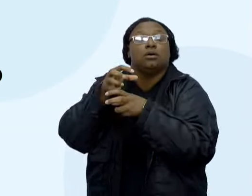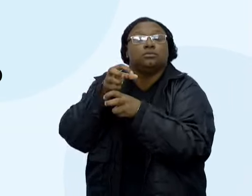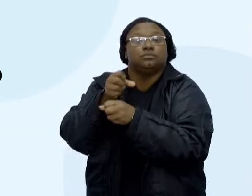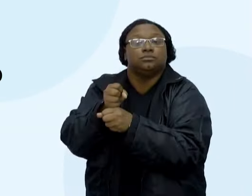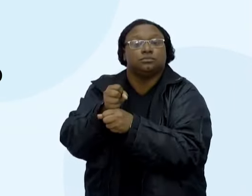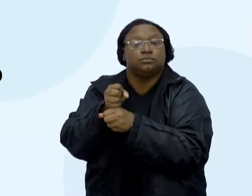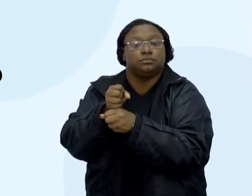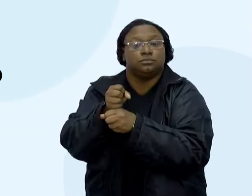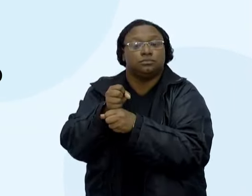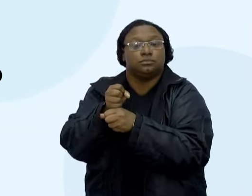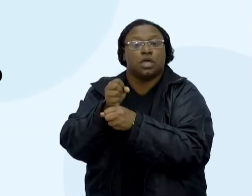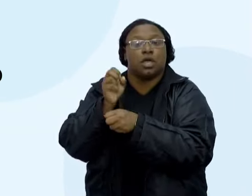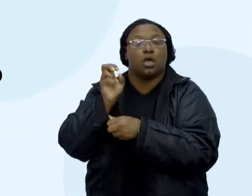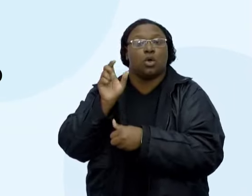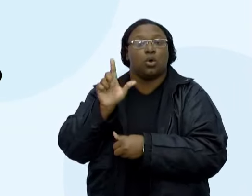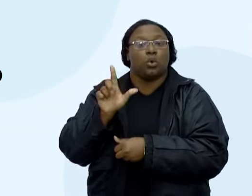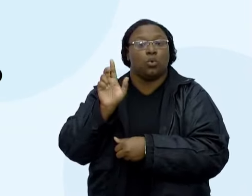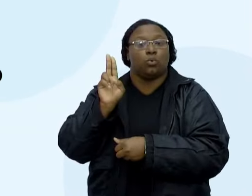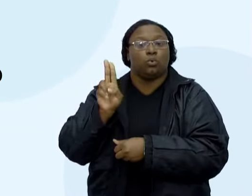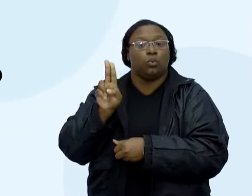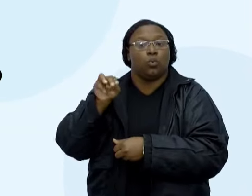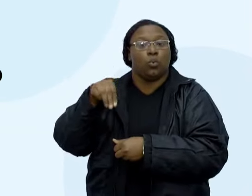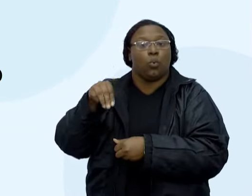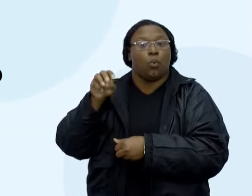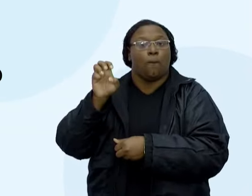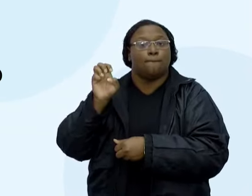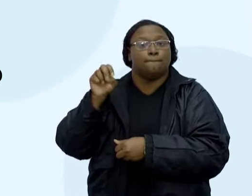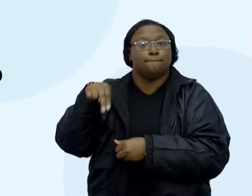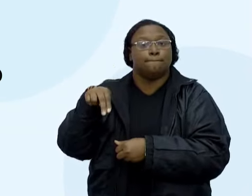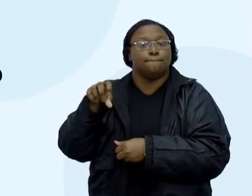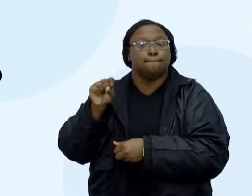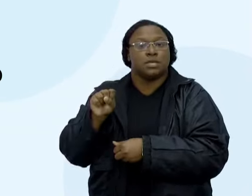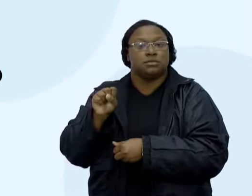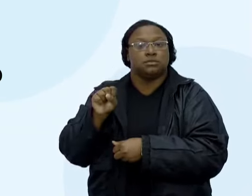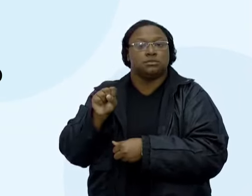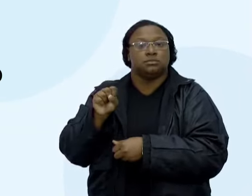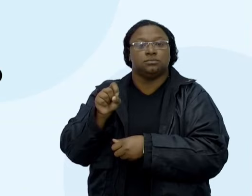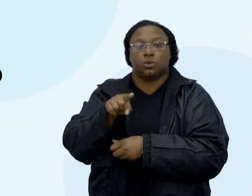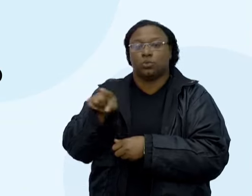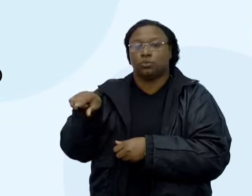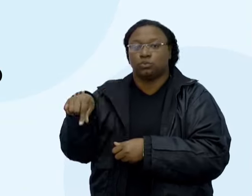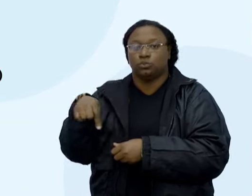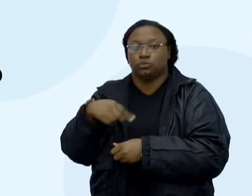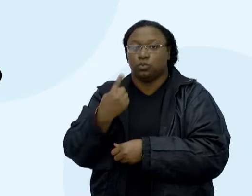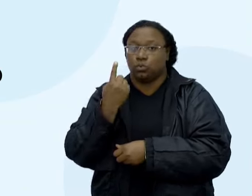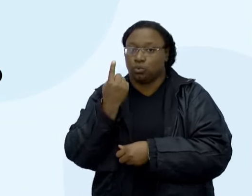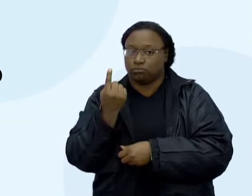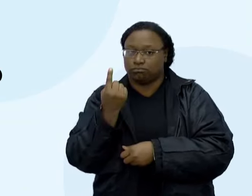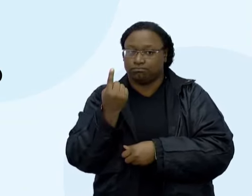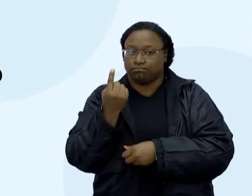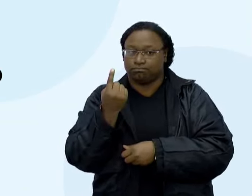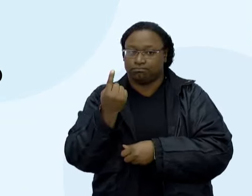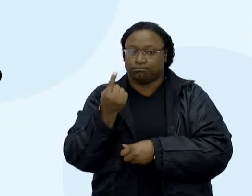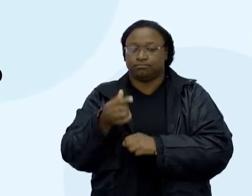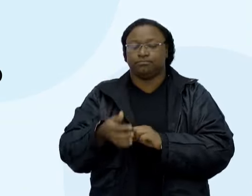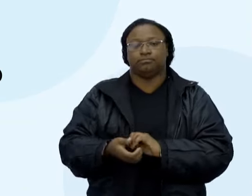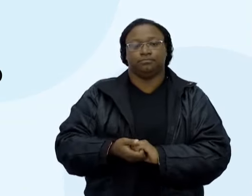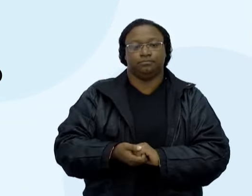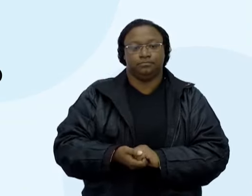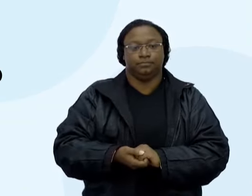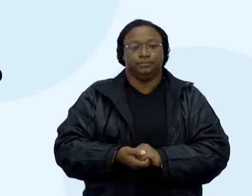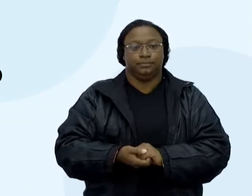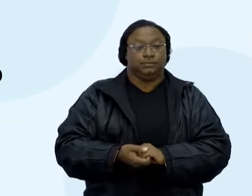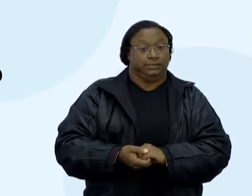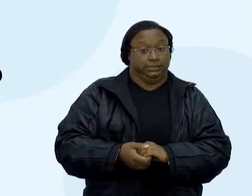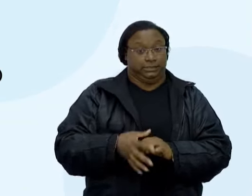A quantidade de lumens, que é 1 lumen por metro quadrado, é que vai dar o lux, né? É essas contas que ficou meio pesado